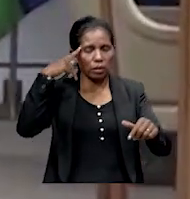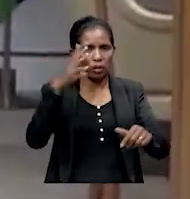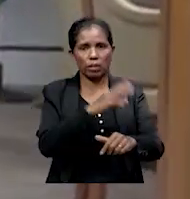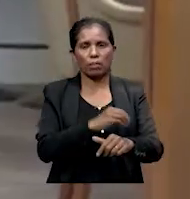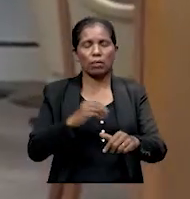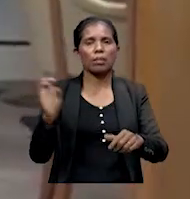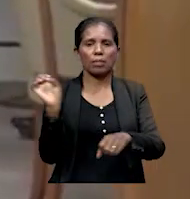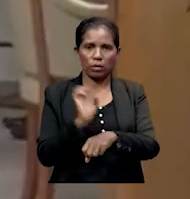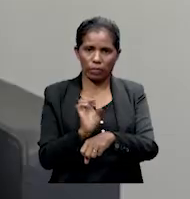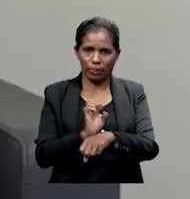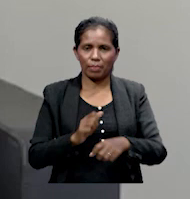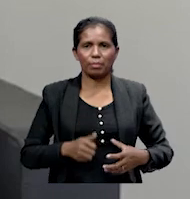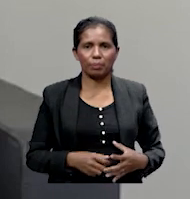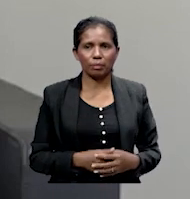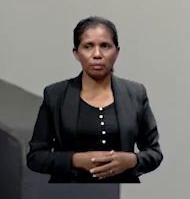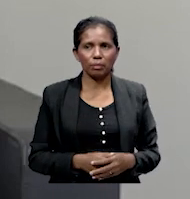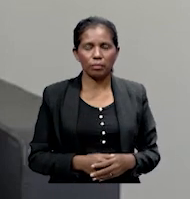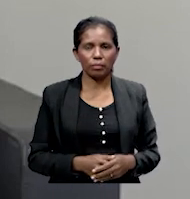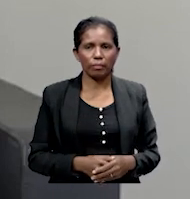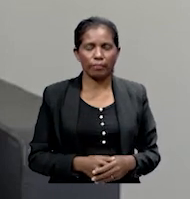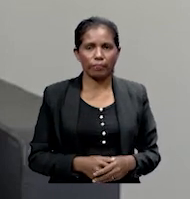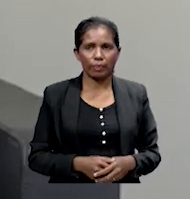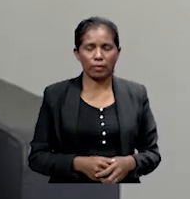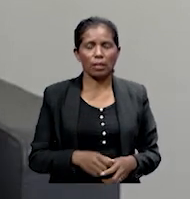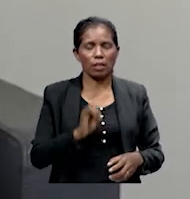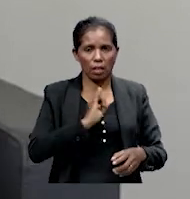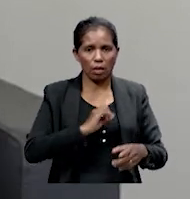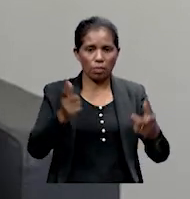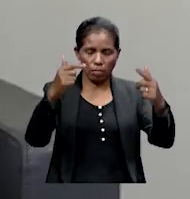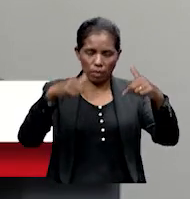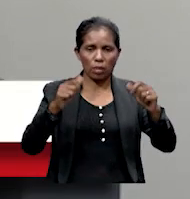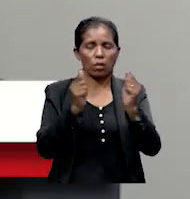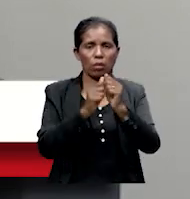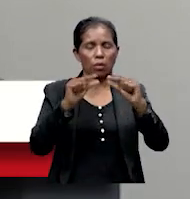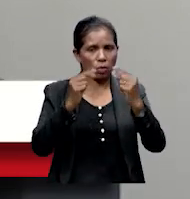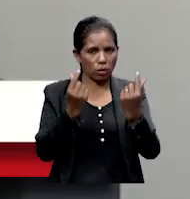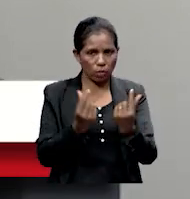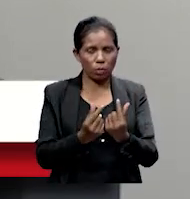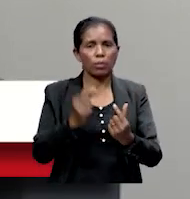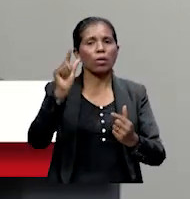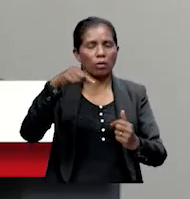diversifica econômica. Ao maior delegação presidencial minha governo,